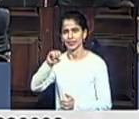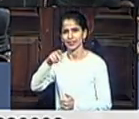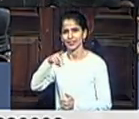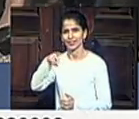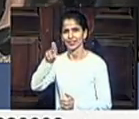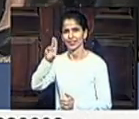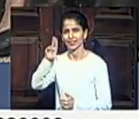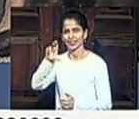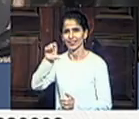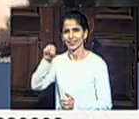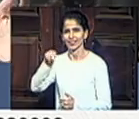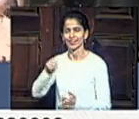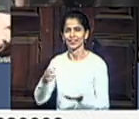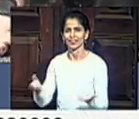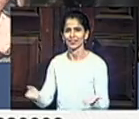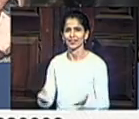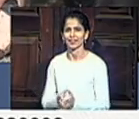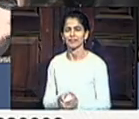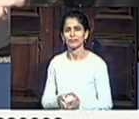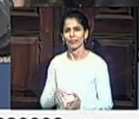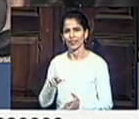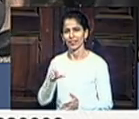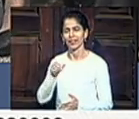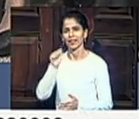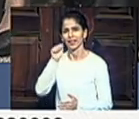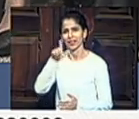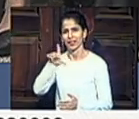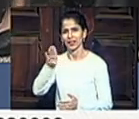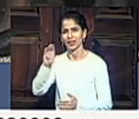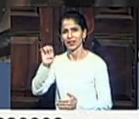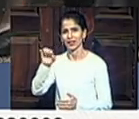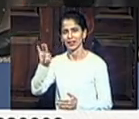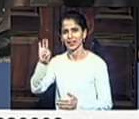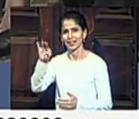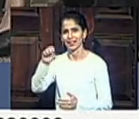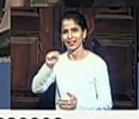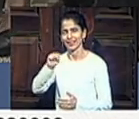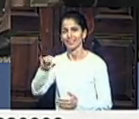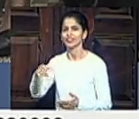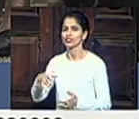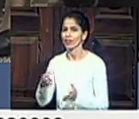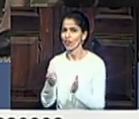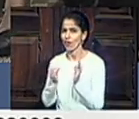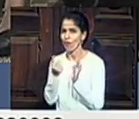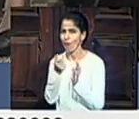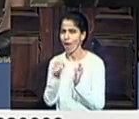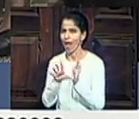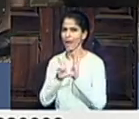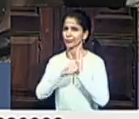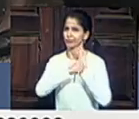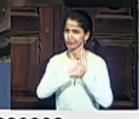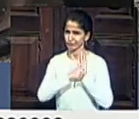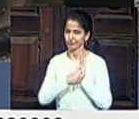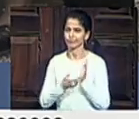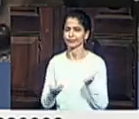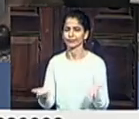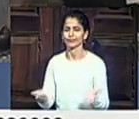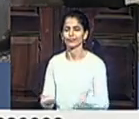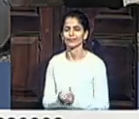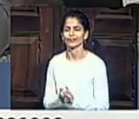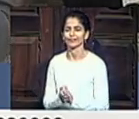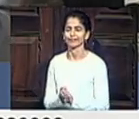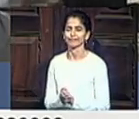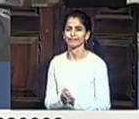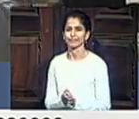Deputado Albertazzi já ia usurpar o direito de eu dar o parecer oral. O senhor está